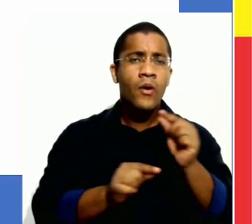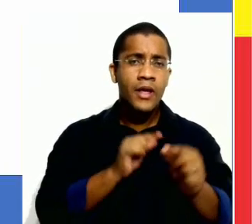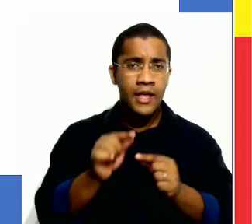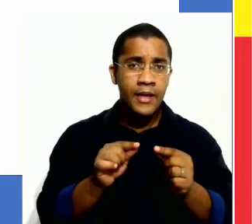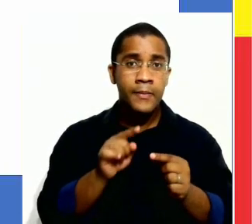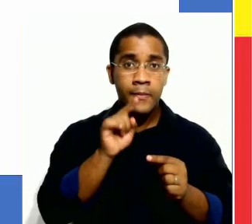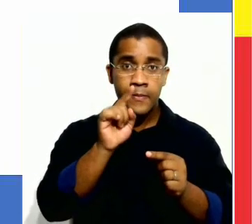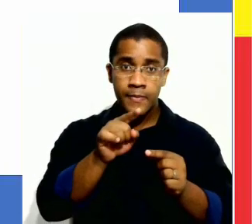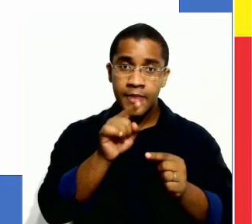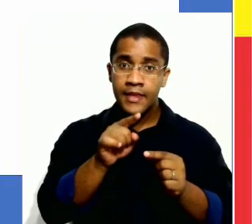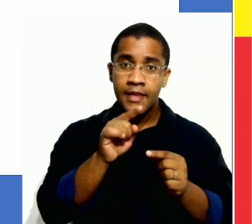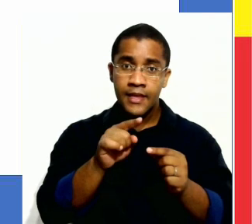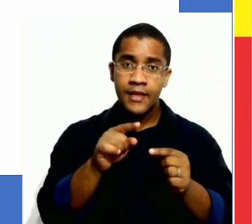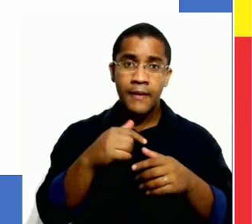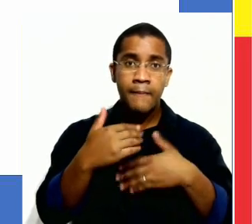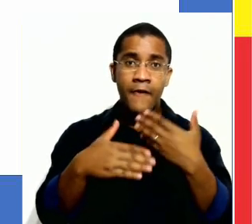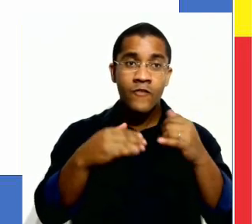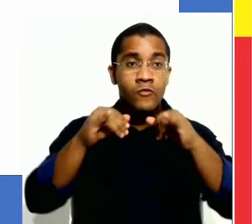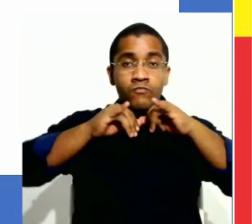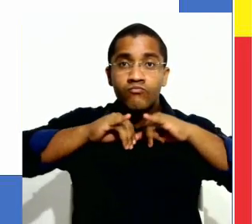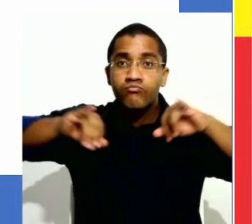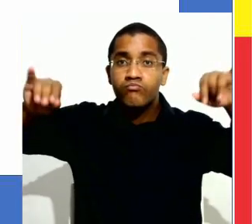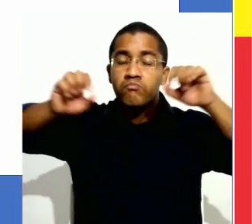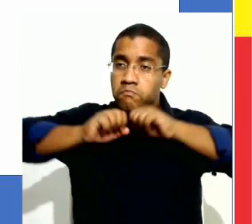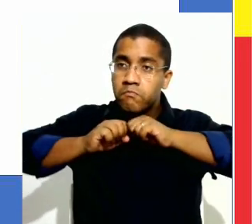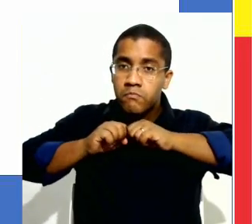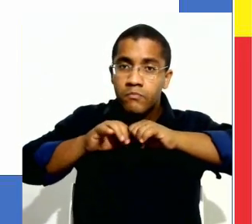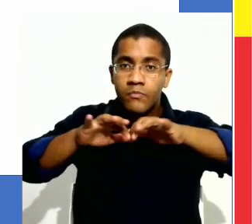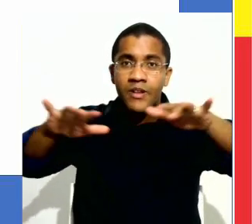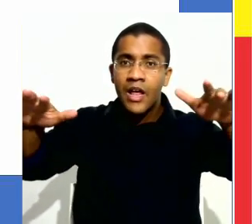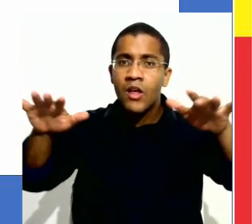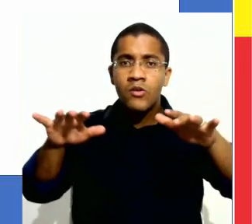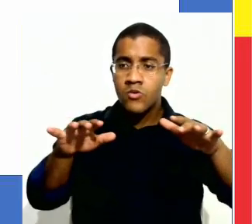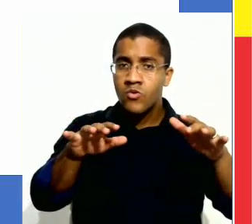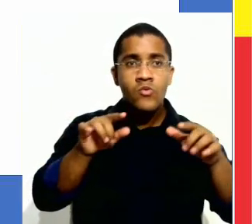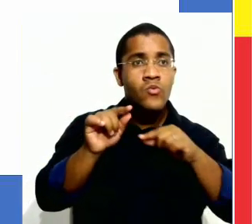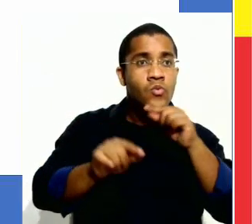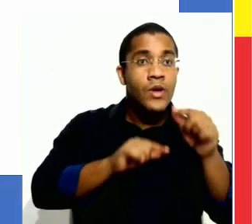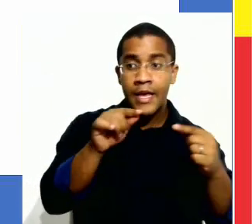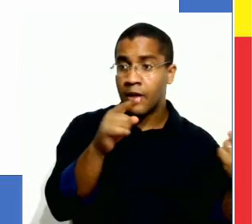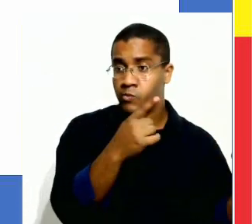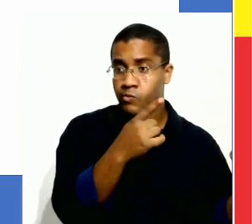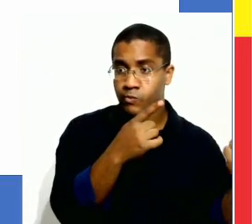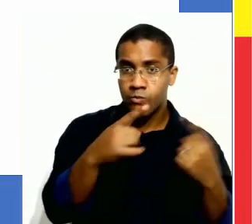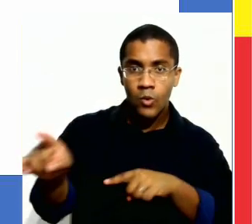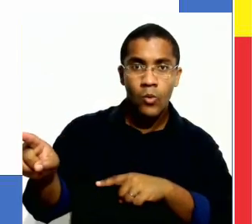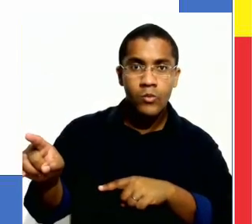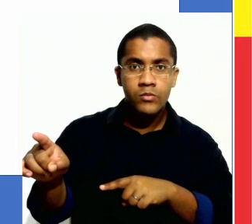Lançaria uma das mais incríveis campanhas de ataque